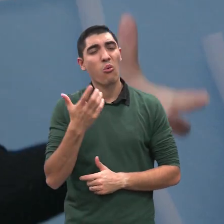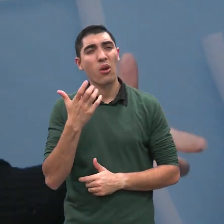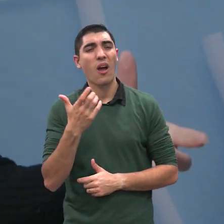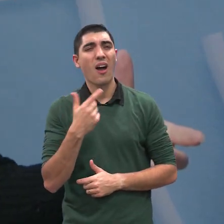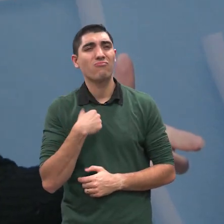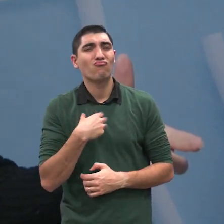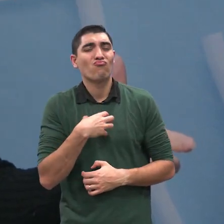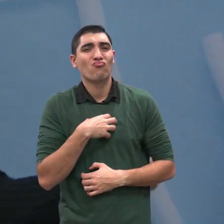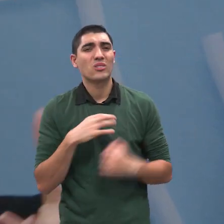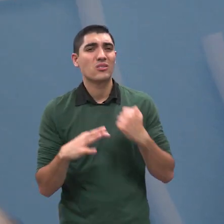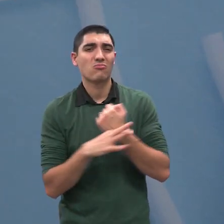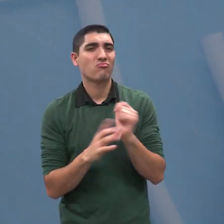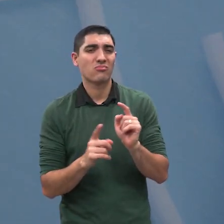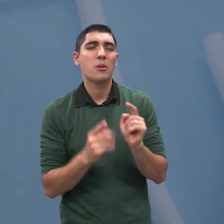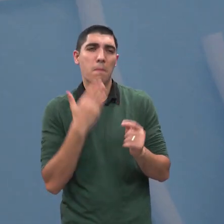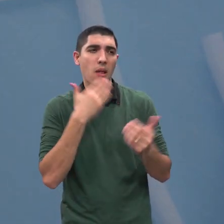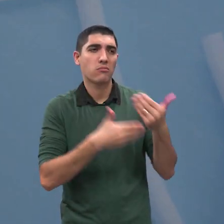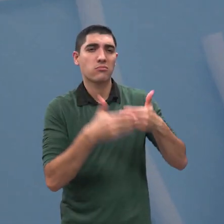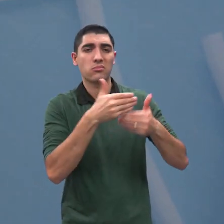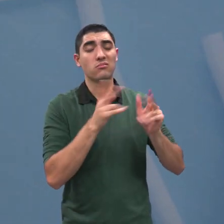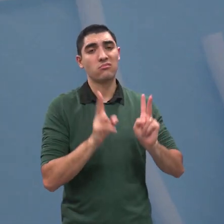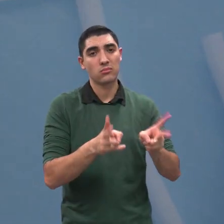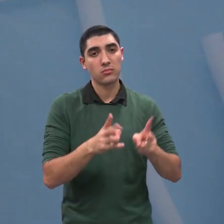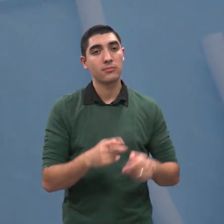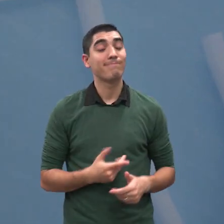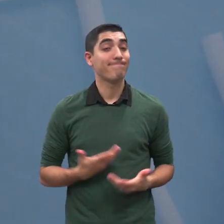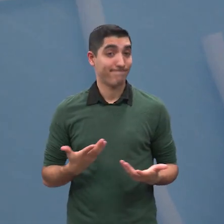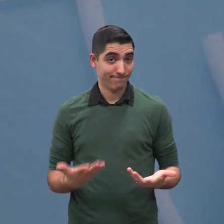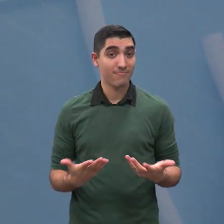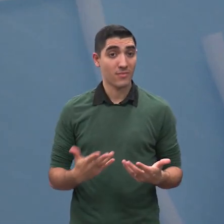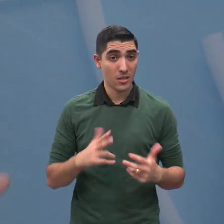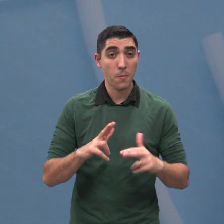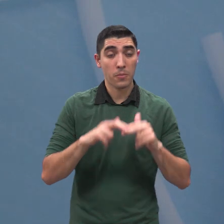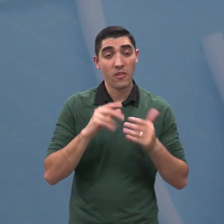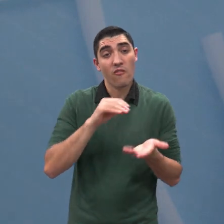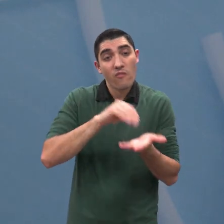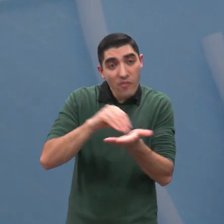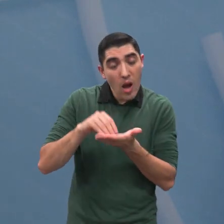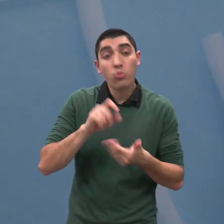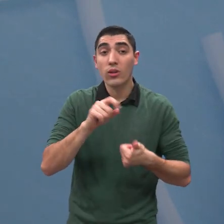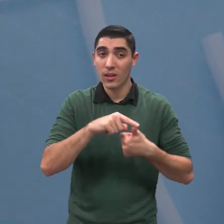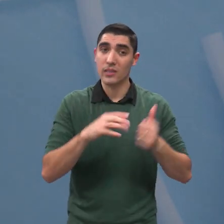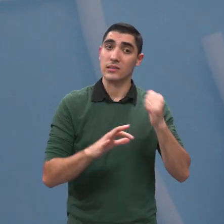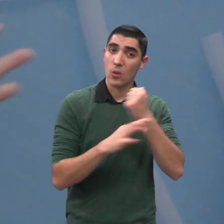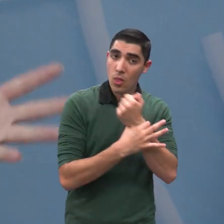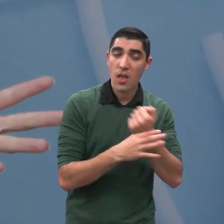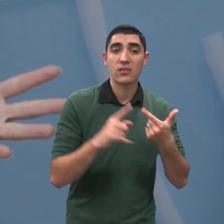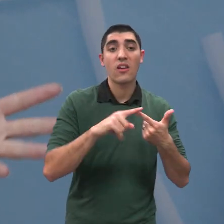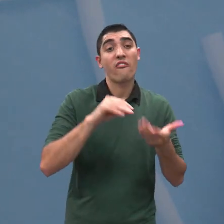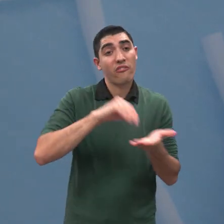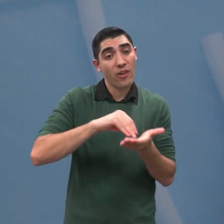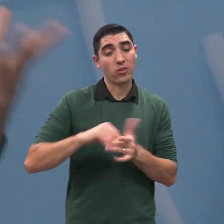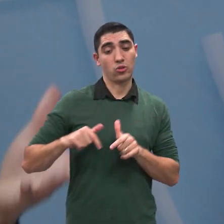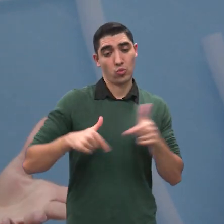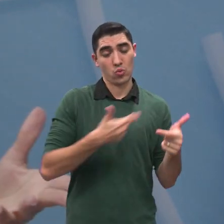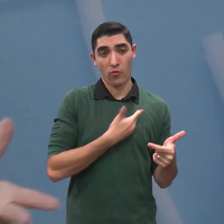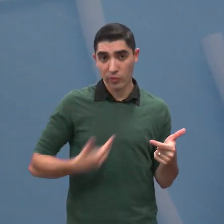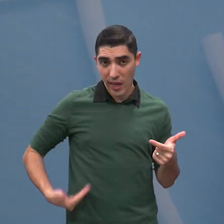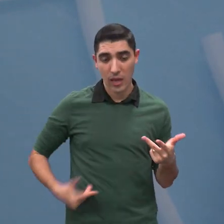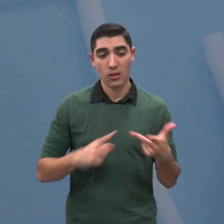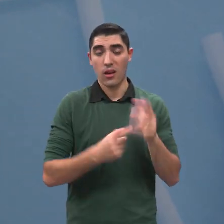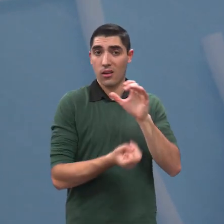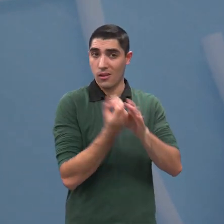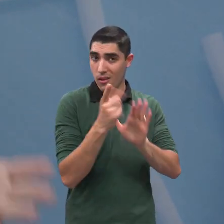questão, sim, de planejamento urbano, mas também de segurança e outras políticas públicas, né? A segurança pública, ela é um